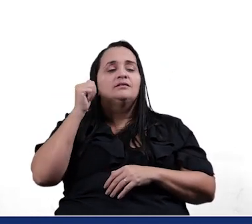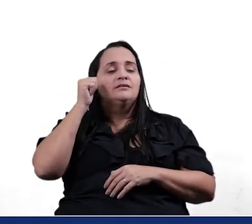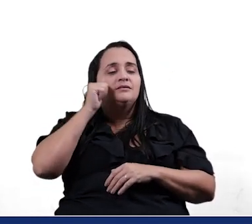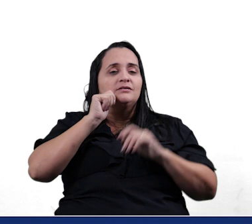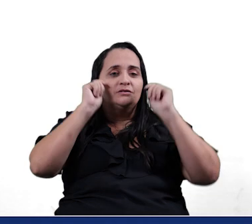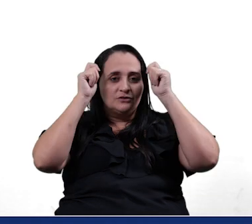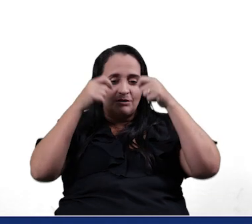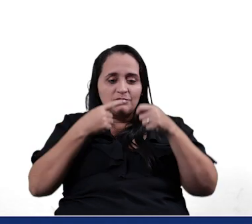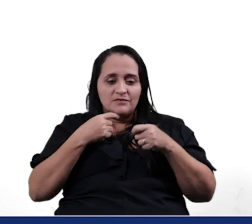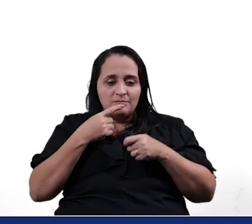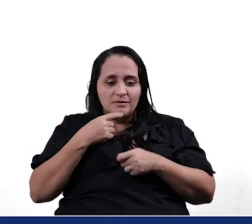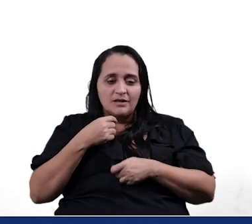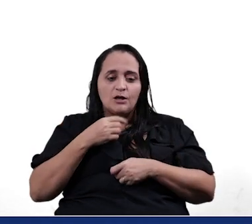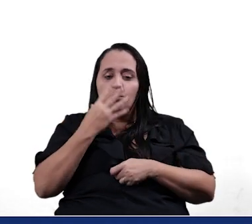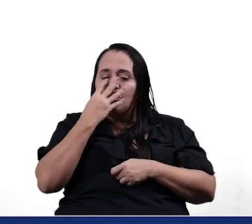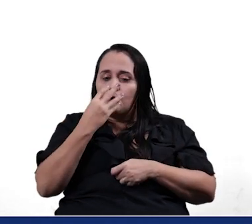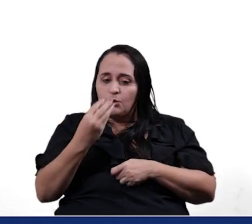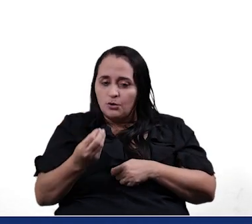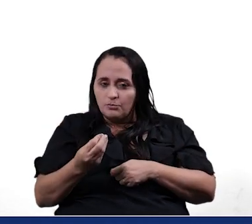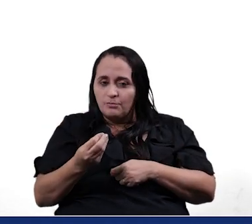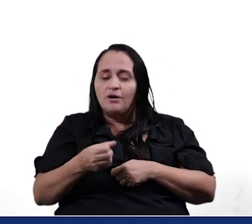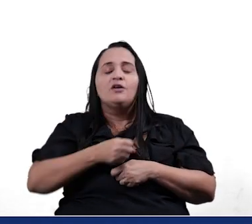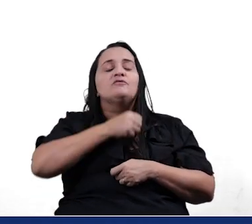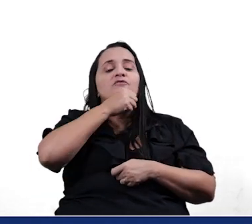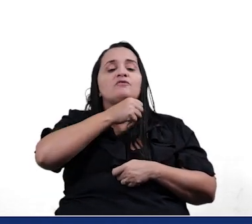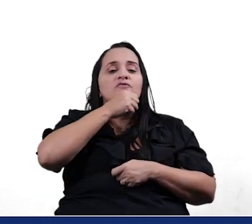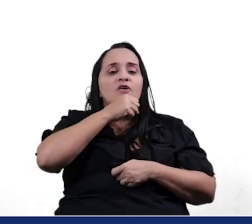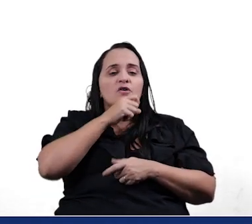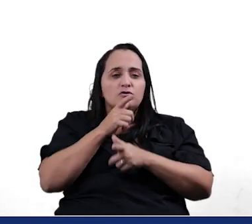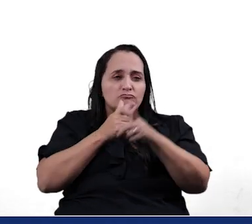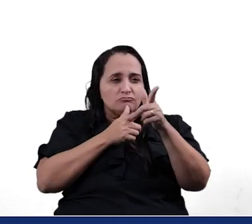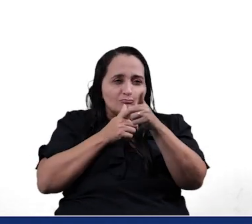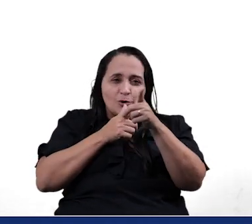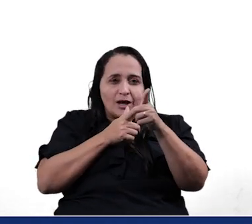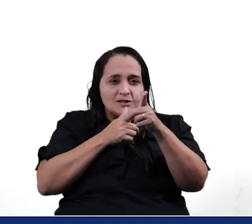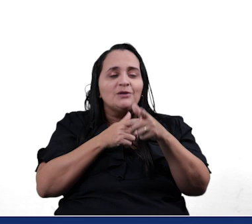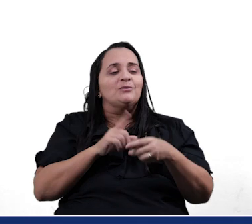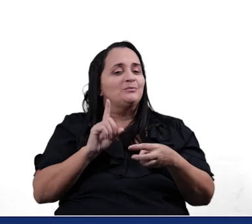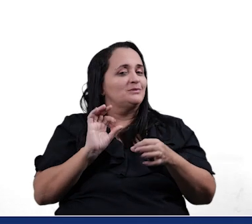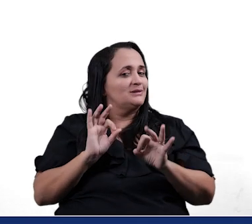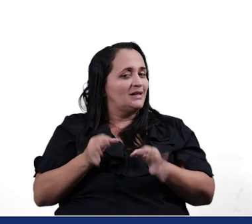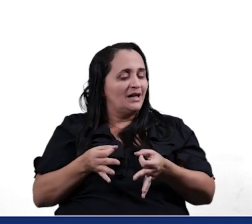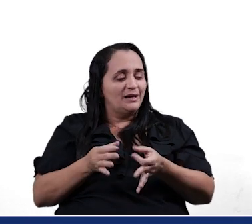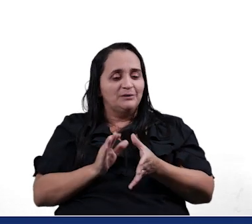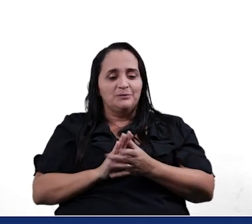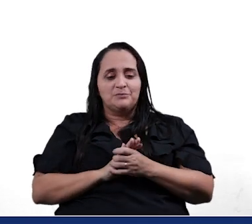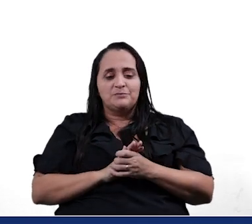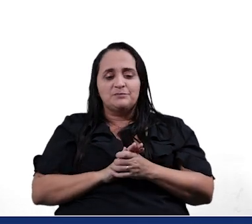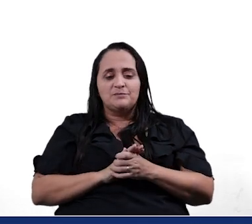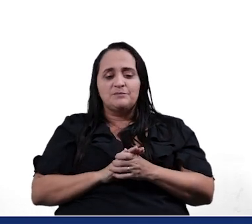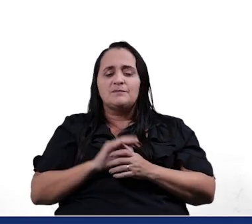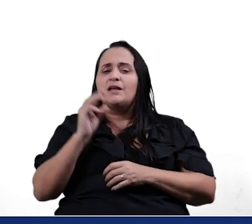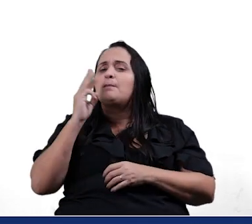Chapeuzinho Vermelho, o lobo mau, a vovó e o caçador. Certo. E o que a mamãe